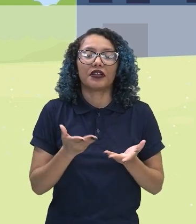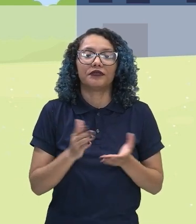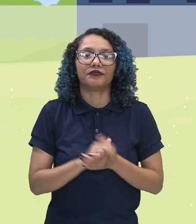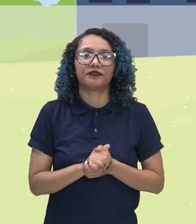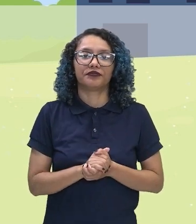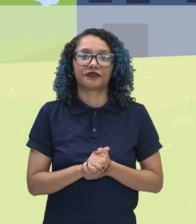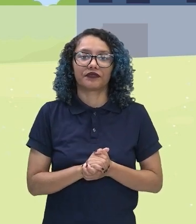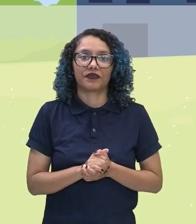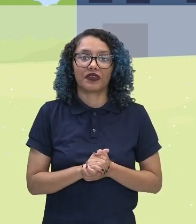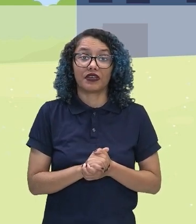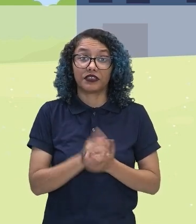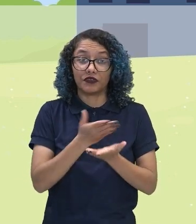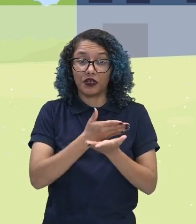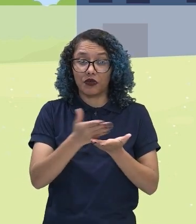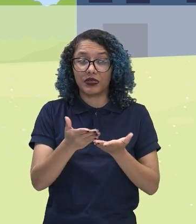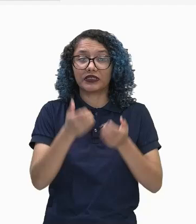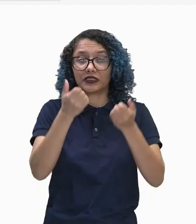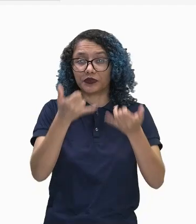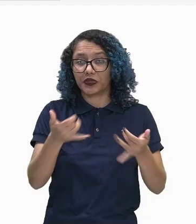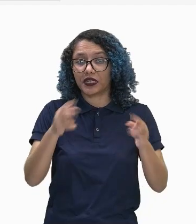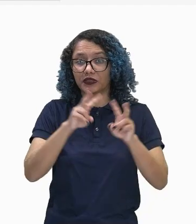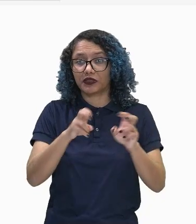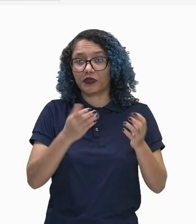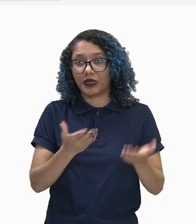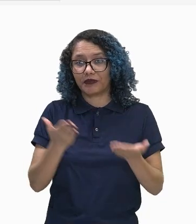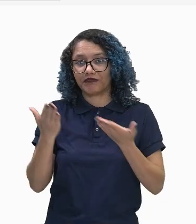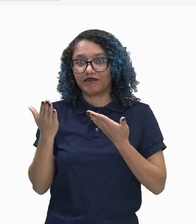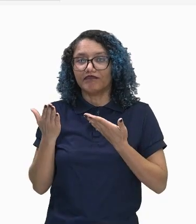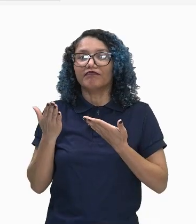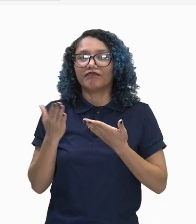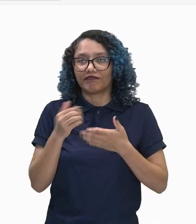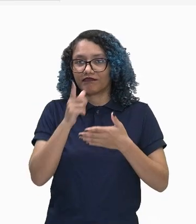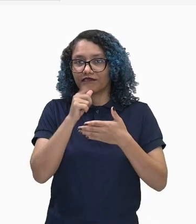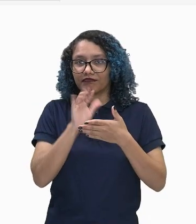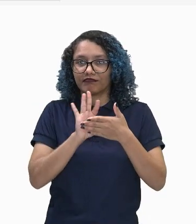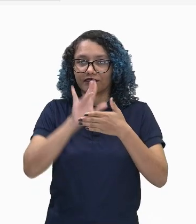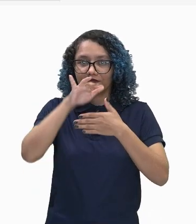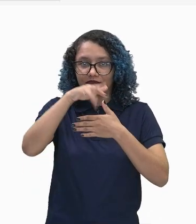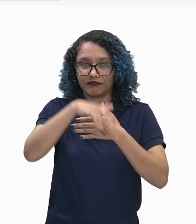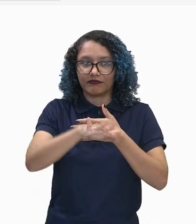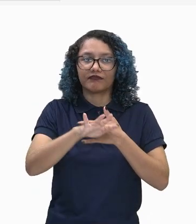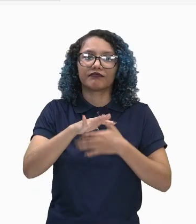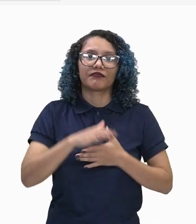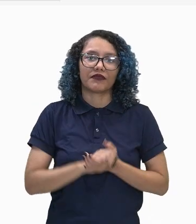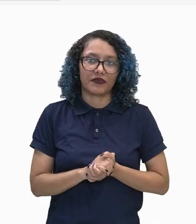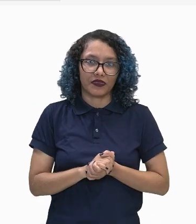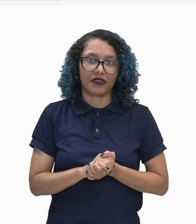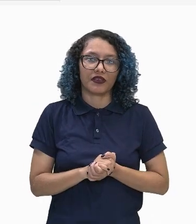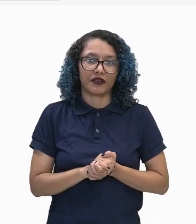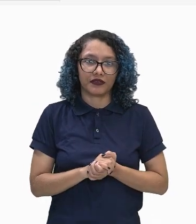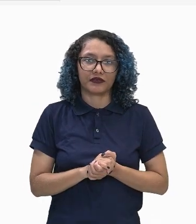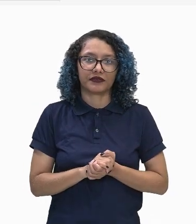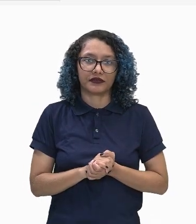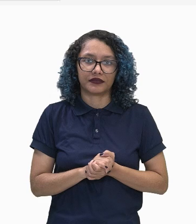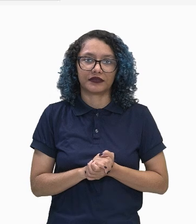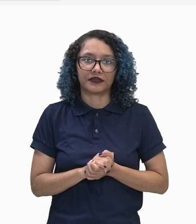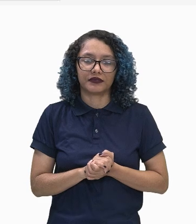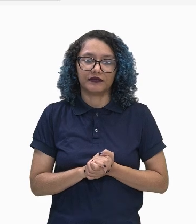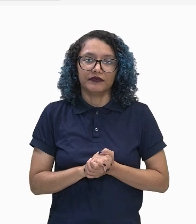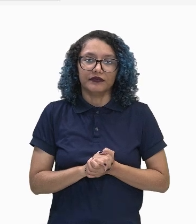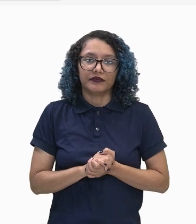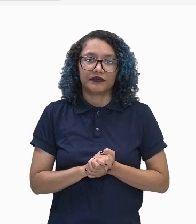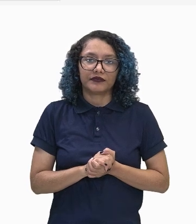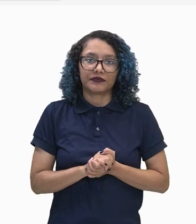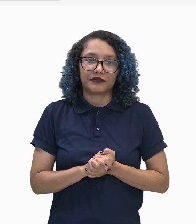as usinas hidrelétricas. Então, observe aí que as usinas hidrelétricas funcionam